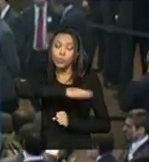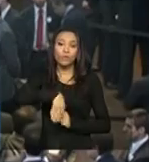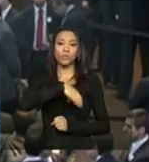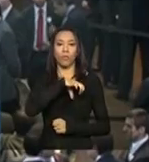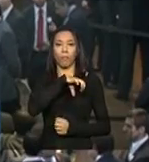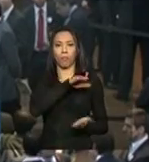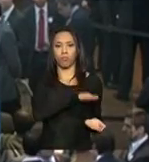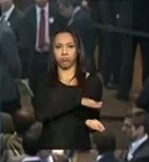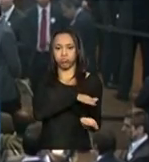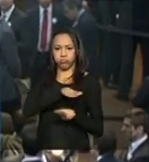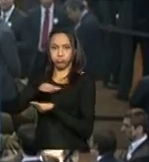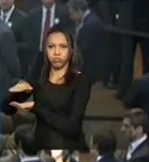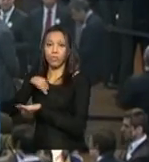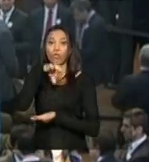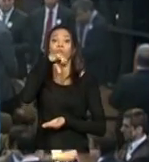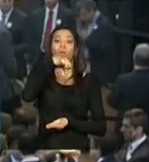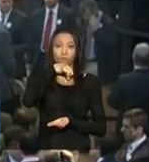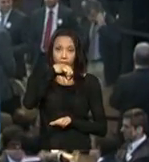lotes.